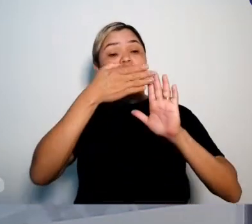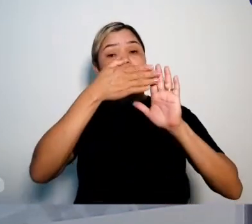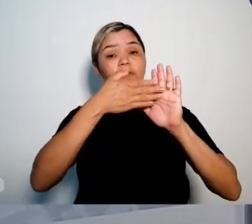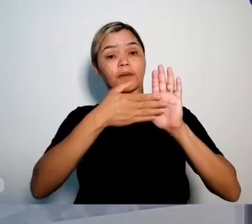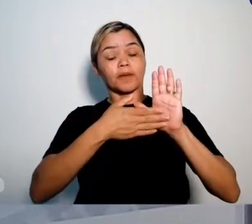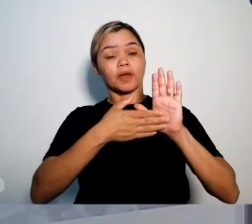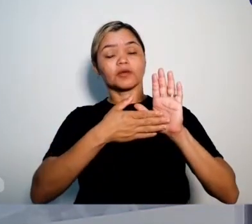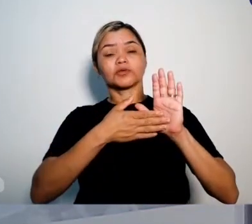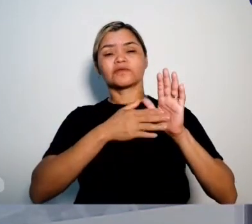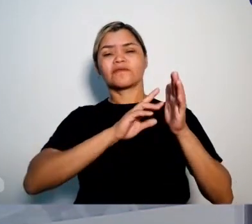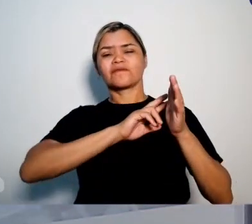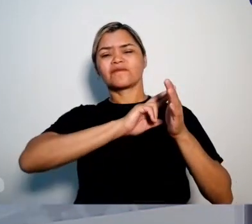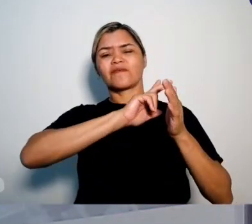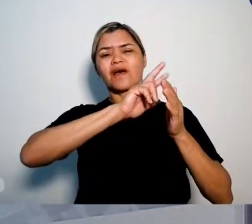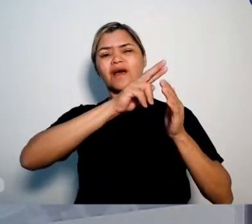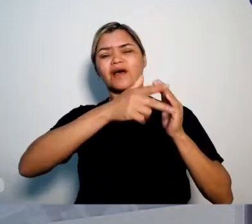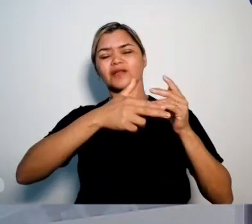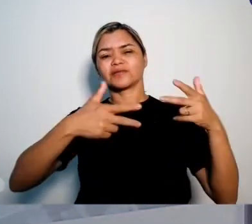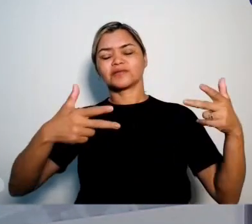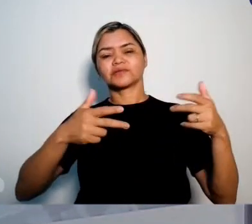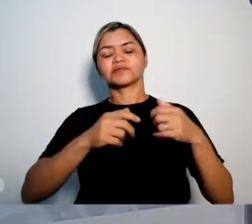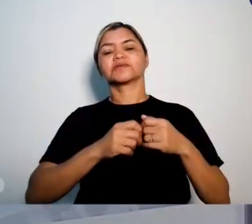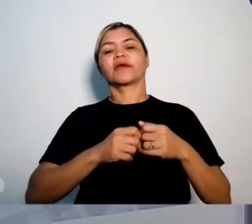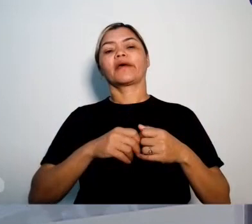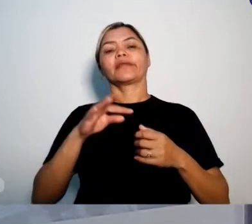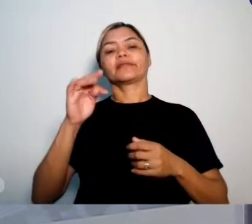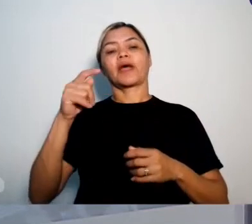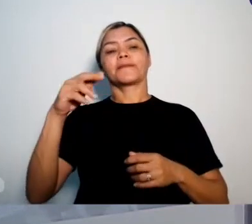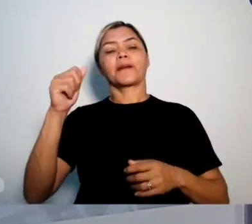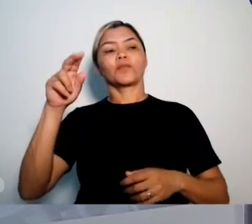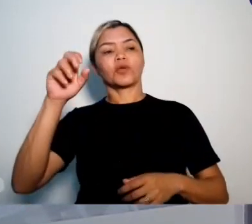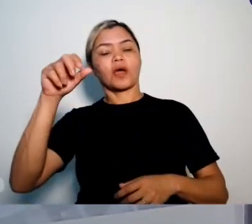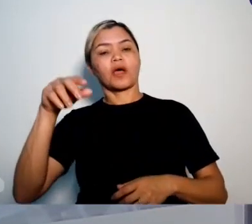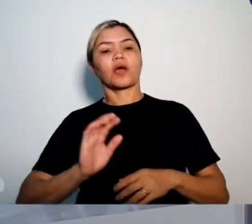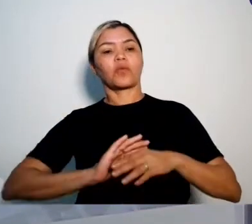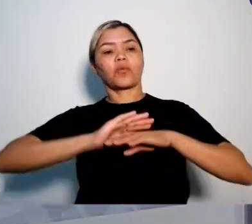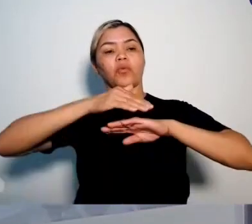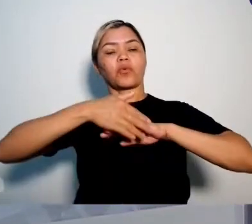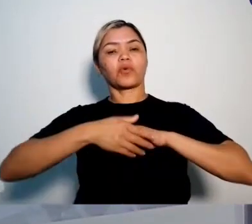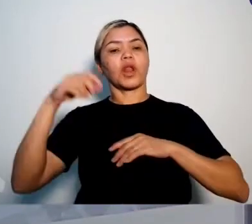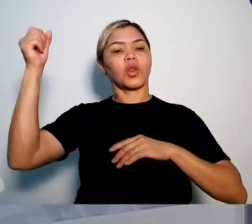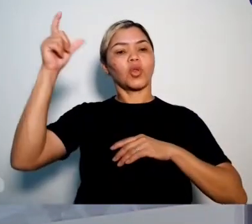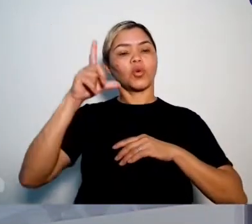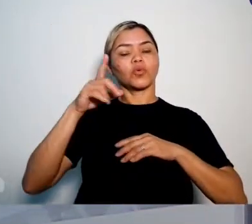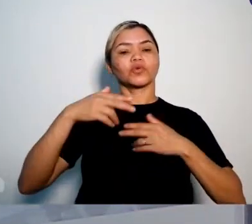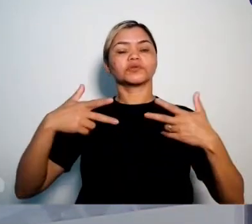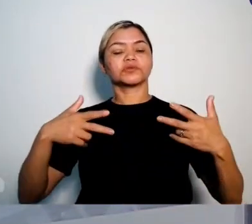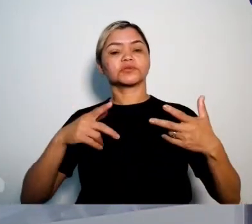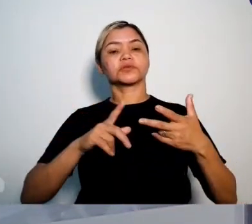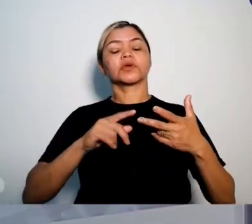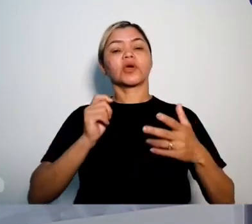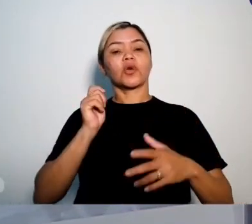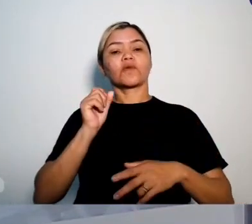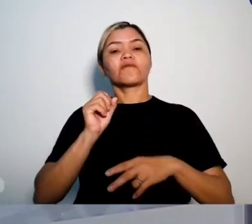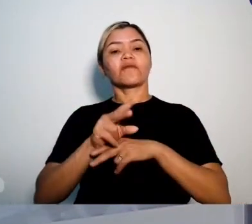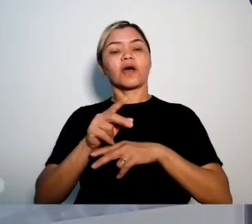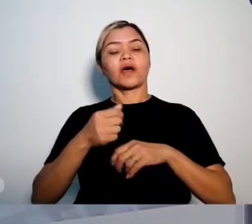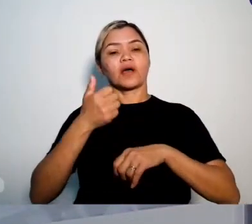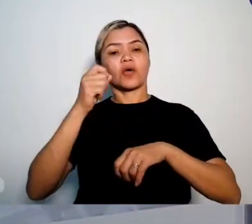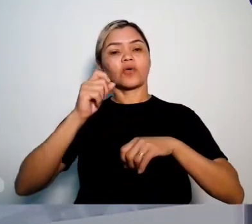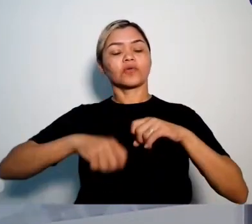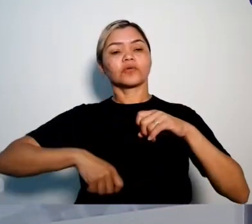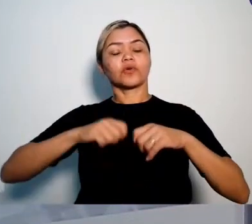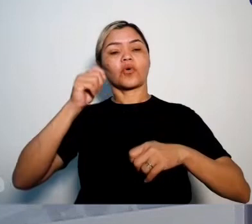mais diversos, tapar buraco, fazer lombada, iluminação, contratar mais médicos,